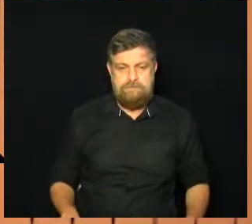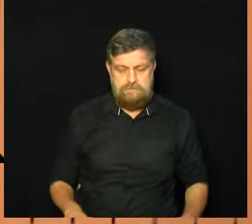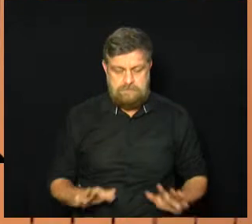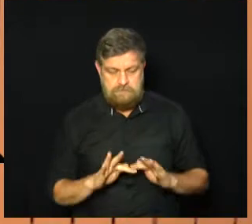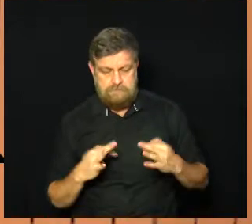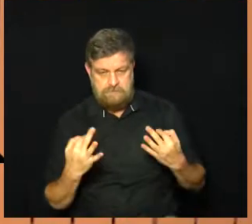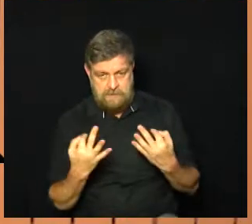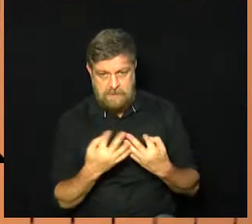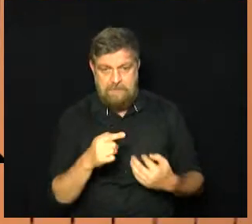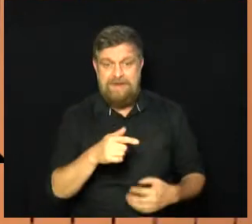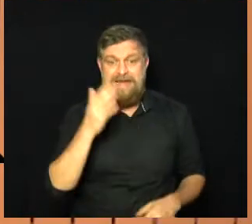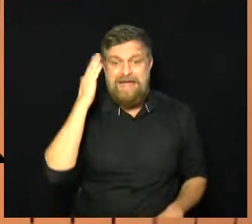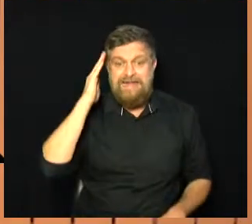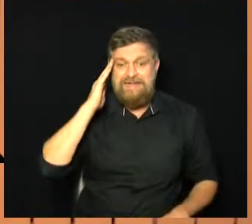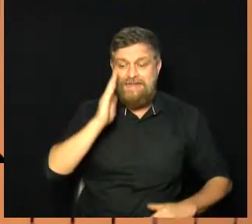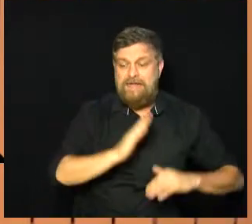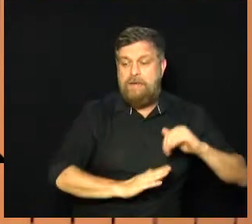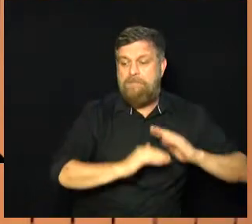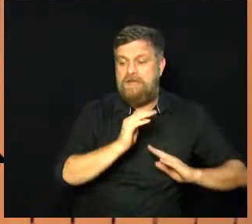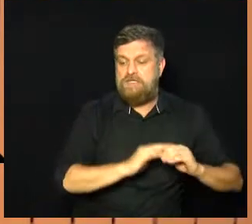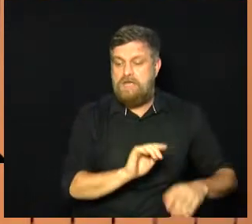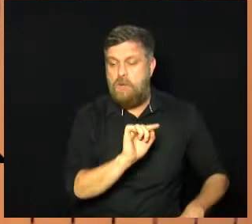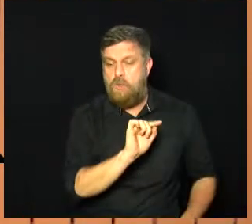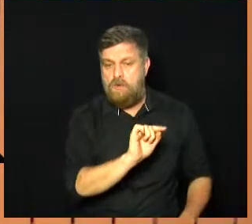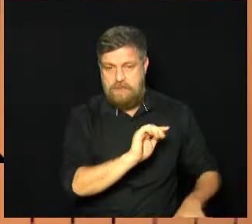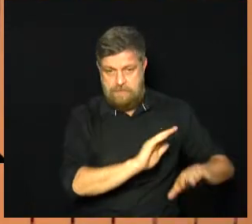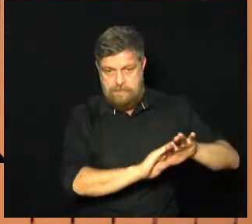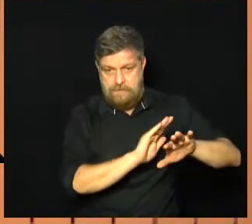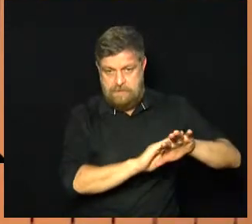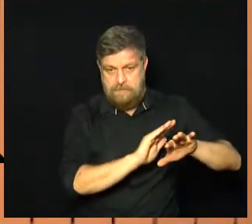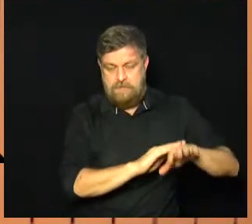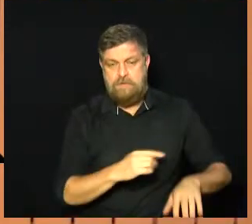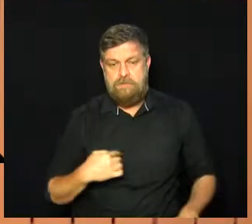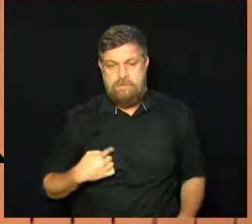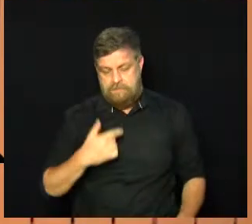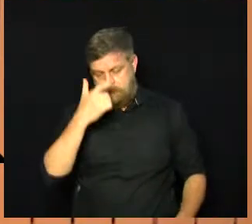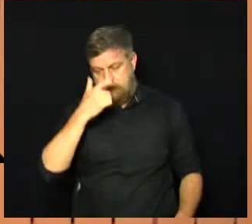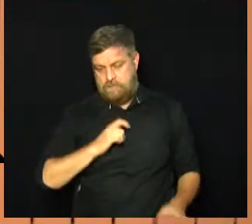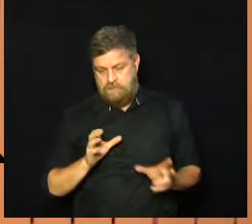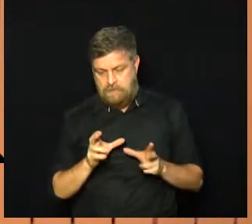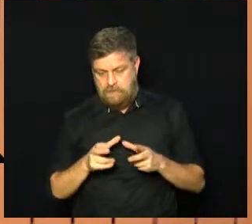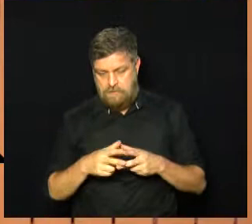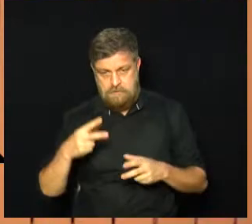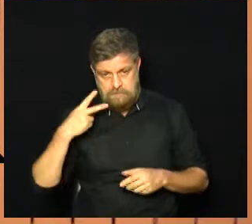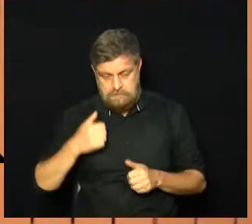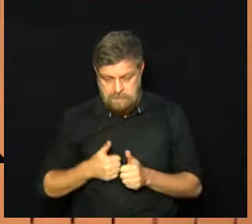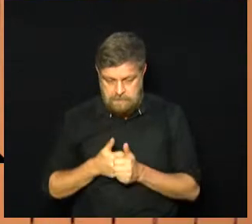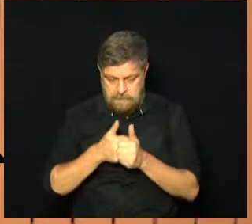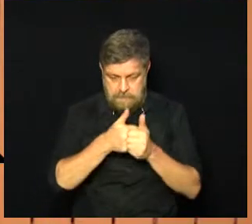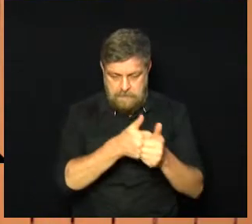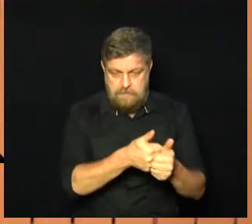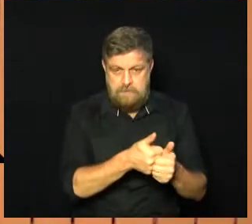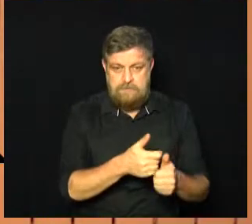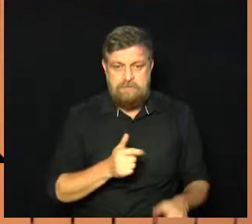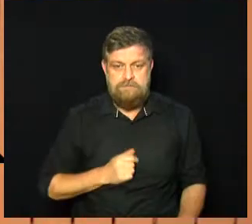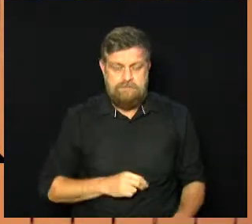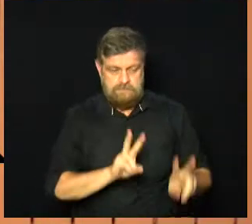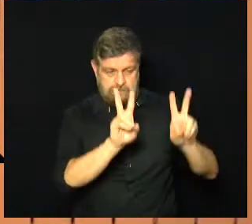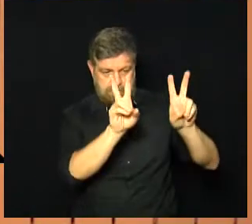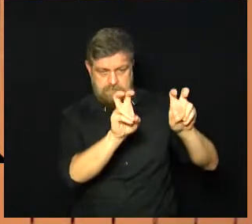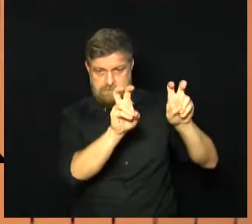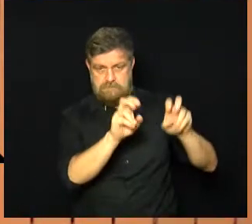procedimentos básicos ali. Eu também participei, né, essa comissão acompanhou a comissão especial sobre o caso